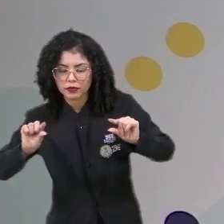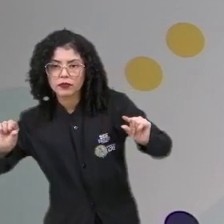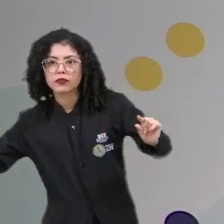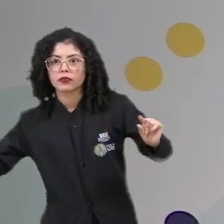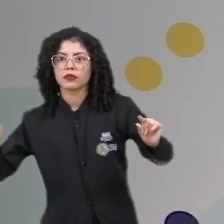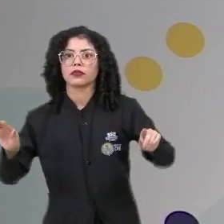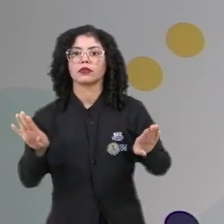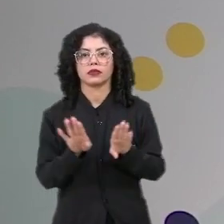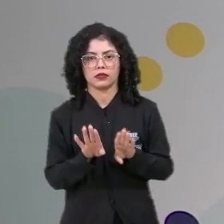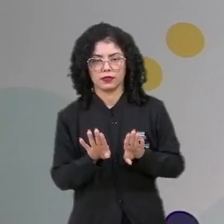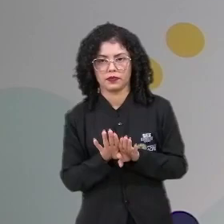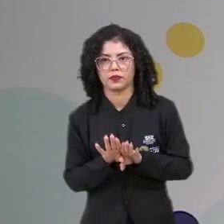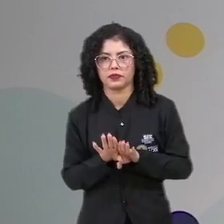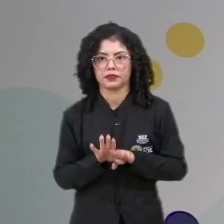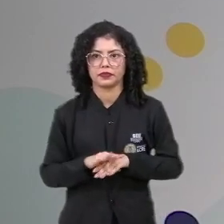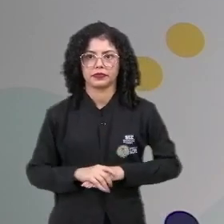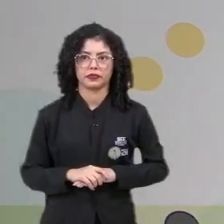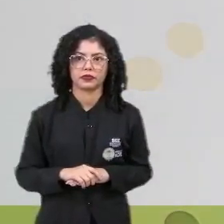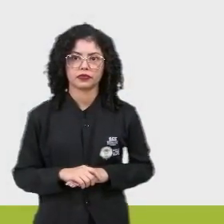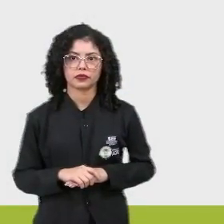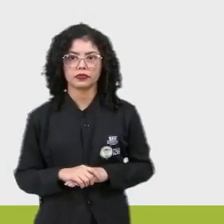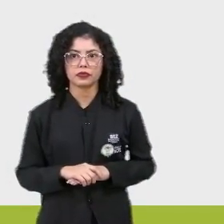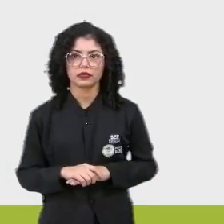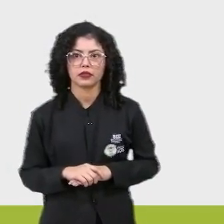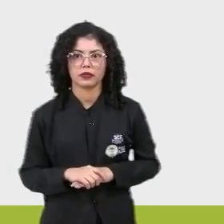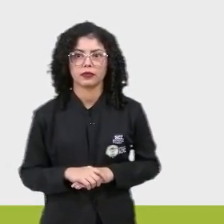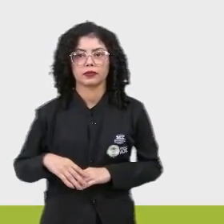faz parte dela.